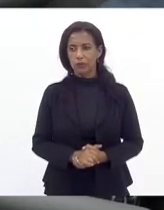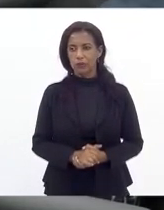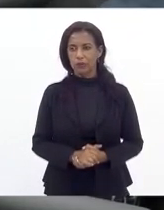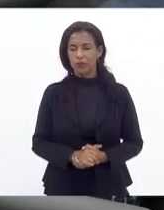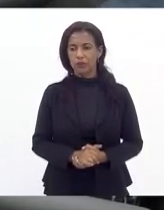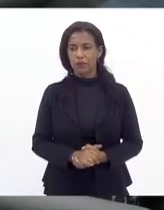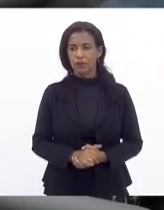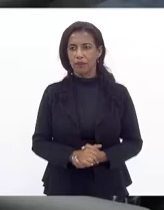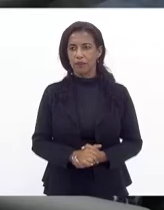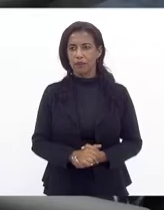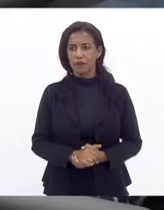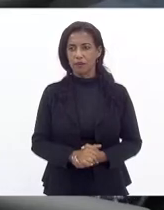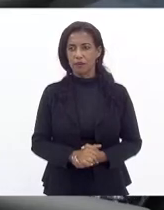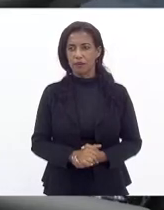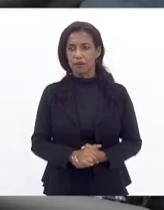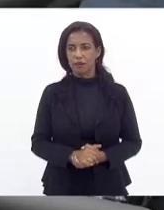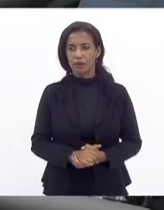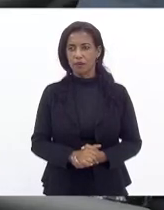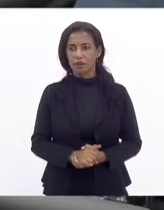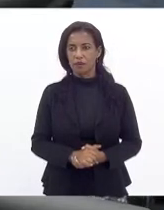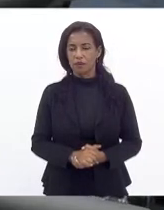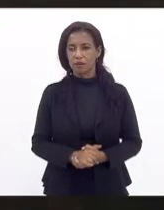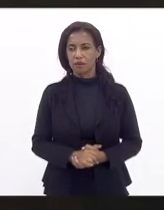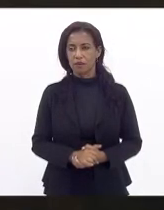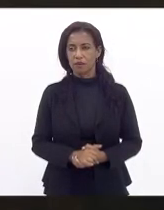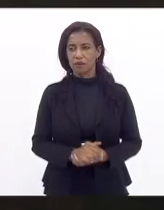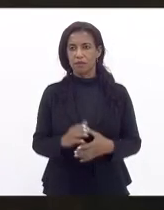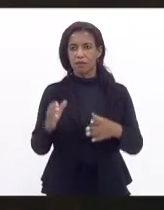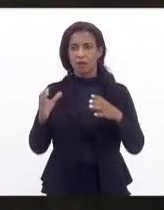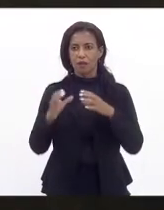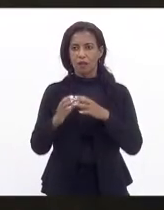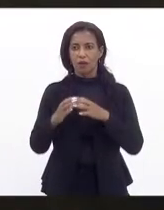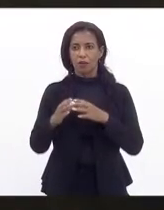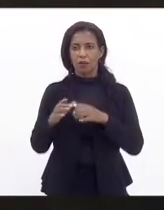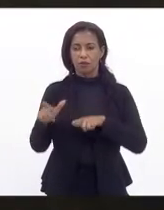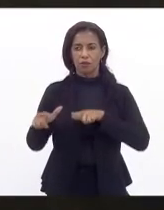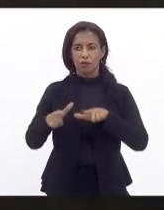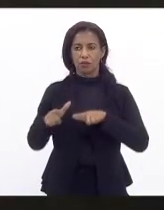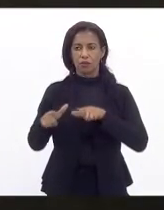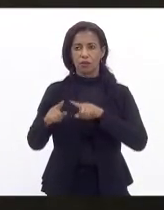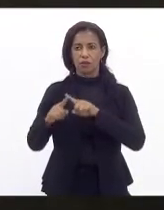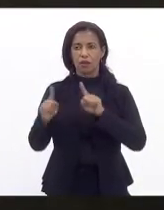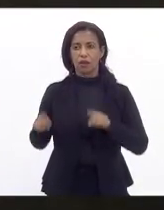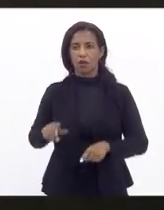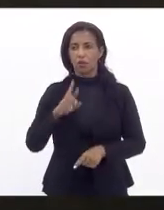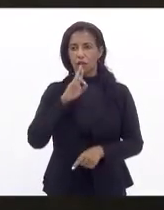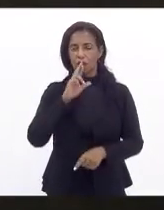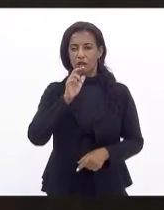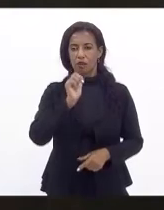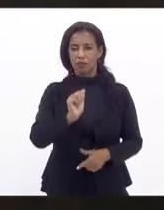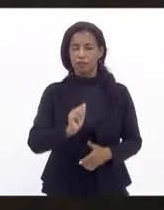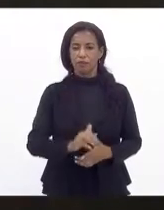Aqui. Espera aí, rapaz. Pela Comissão de Servidores Públicos, deputado Rodrigo Amorim.